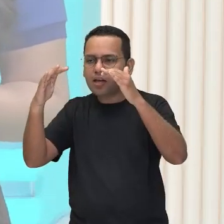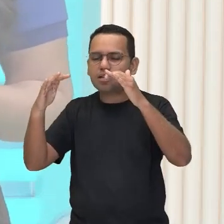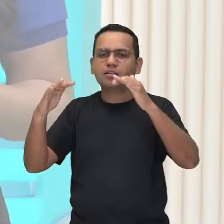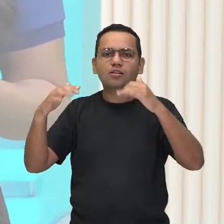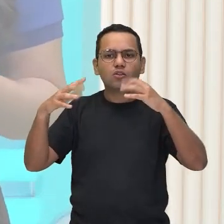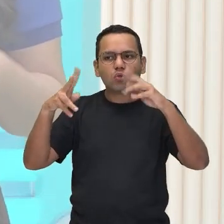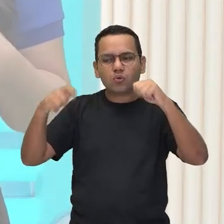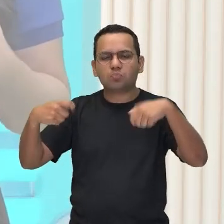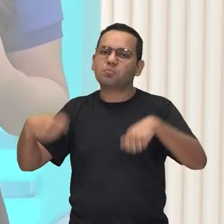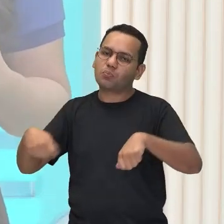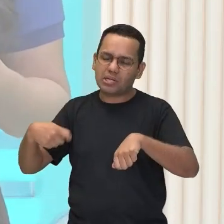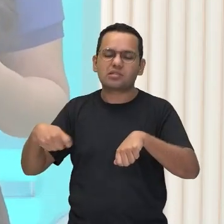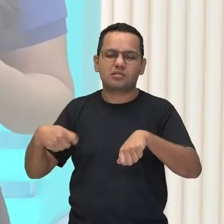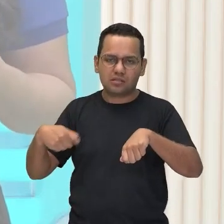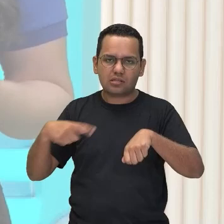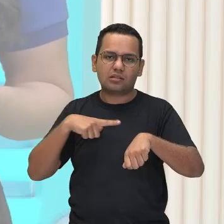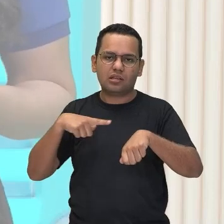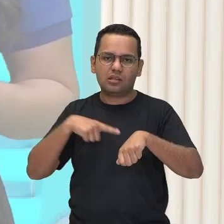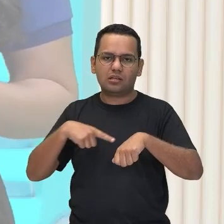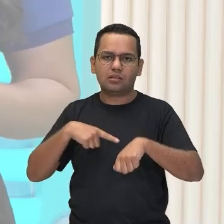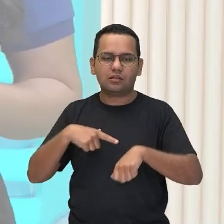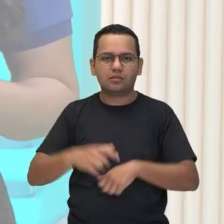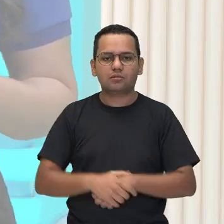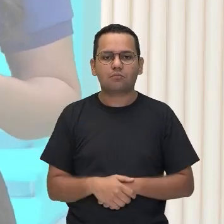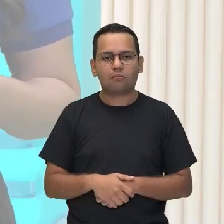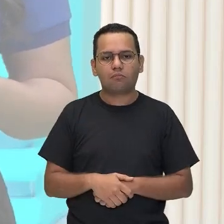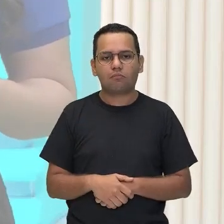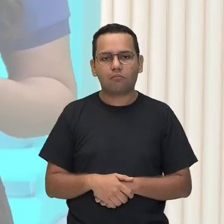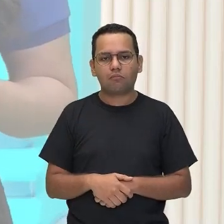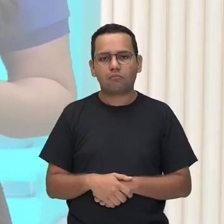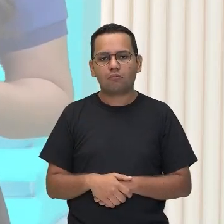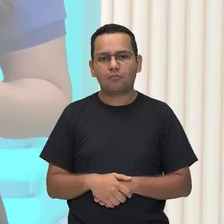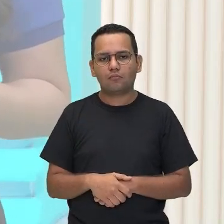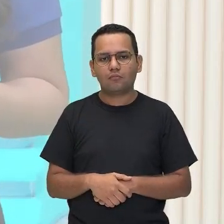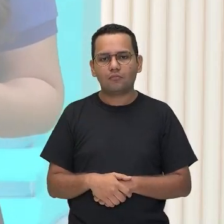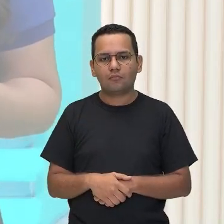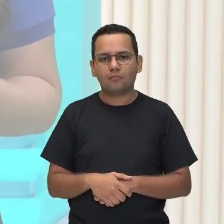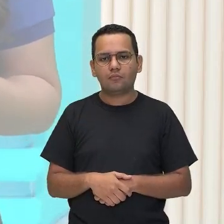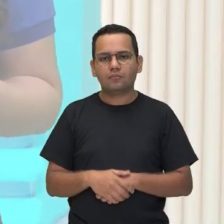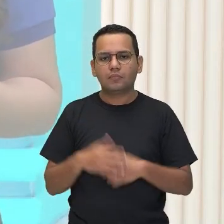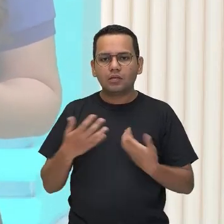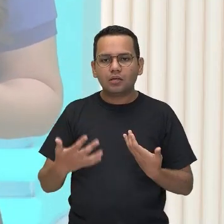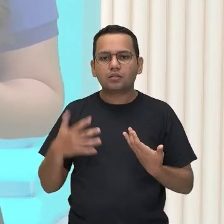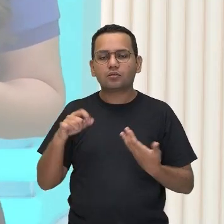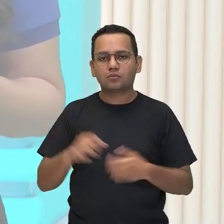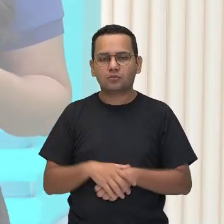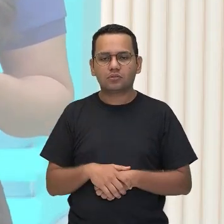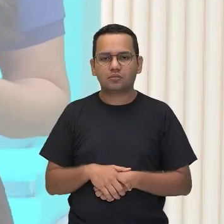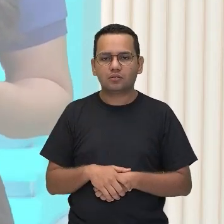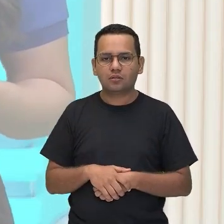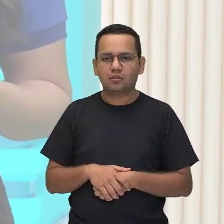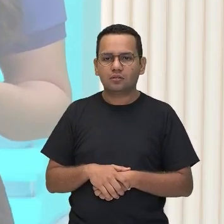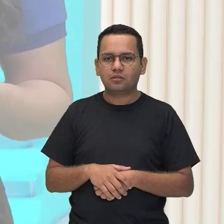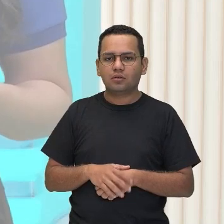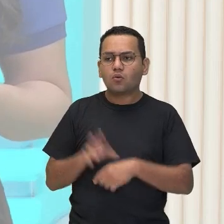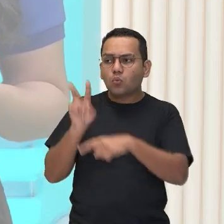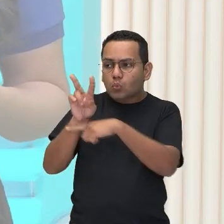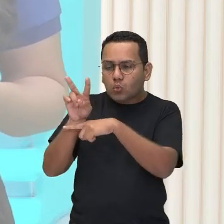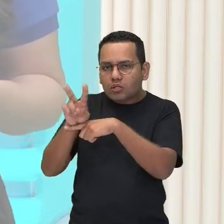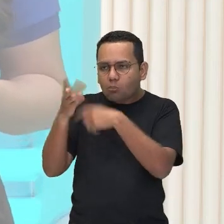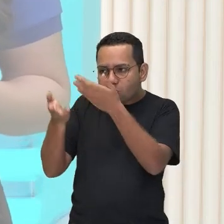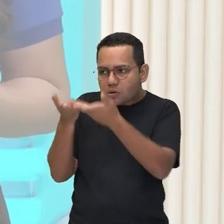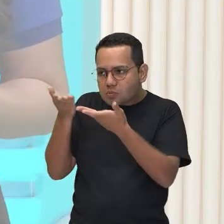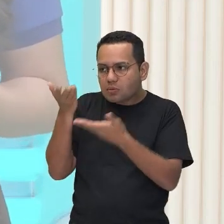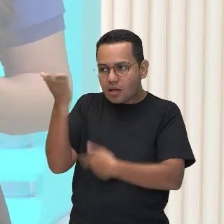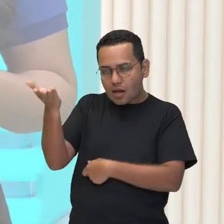importante o respeito existir ali no meio da luta manter a integridade física do outro também não é porque você tá aplicando